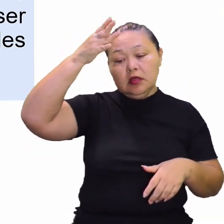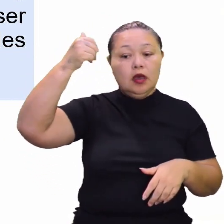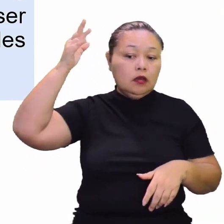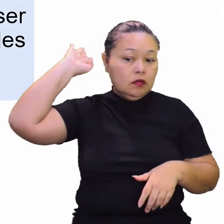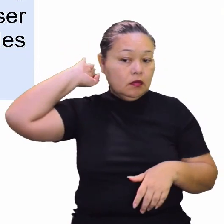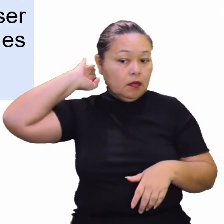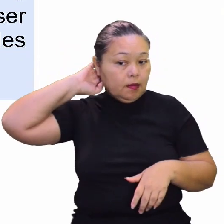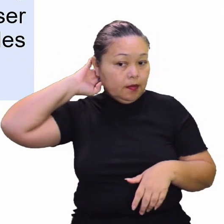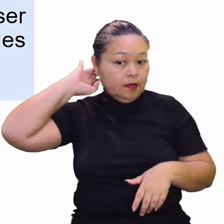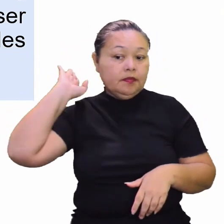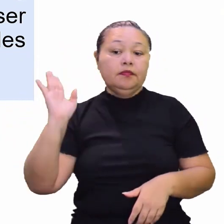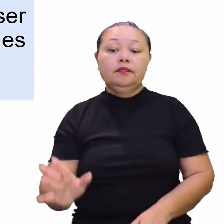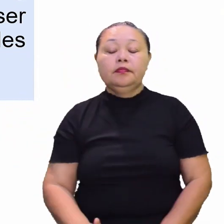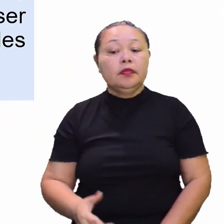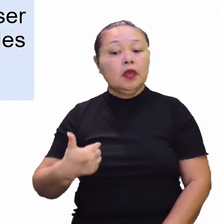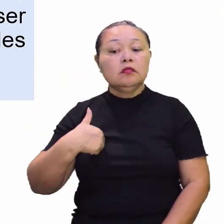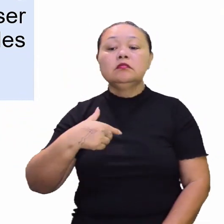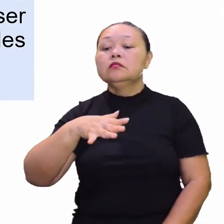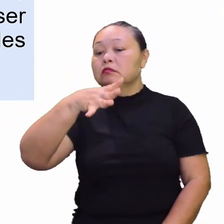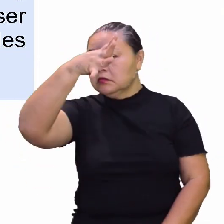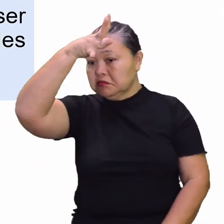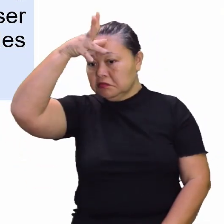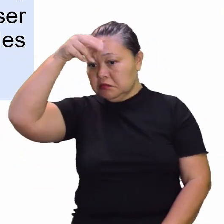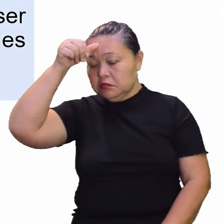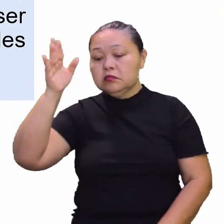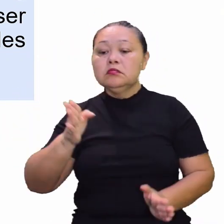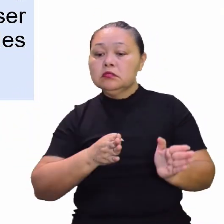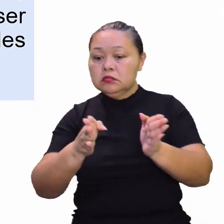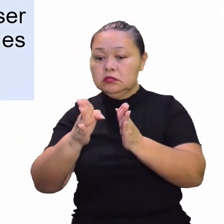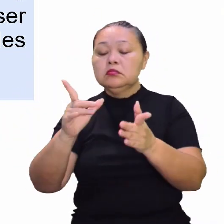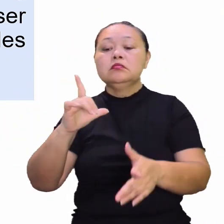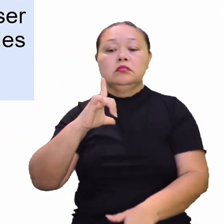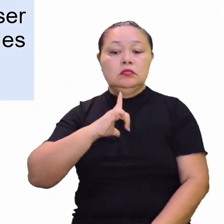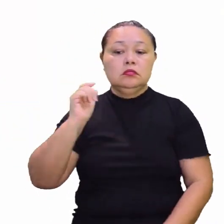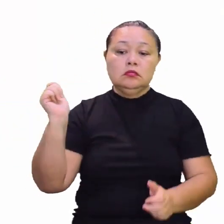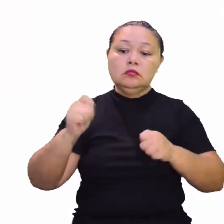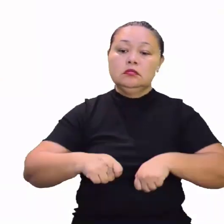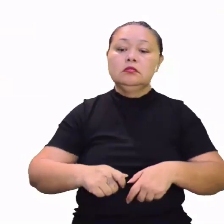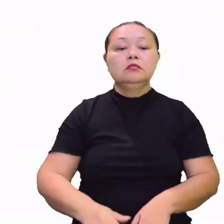Belém, a gente consegue ver. Exato. E o Amazonas ali realmente é muito grande.